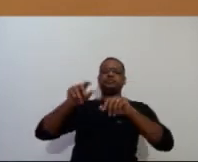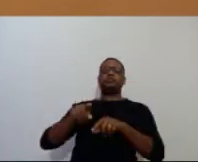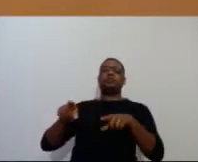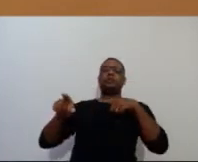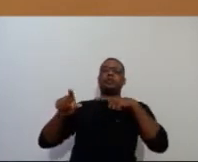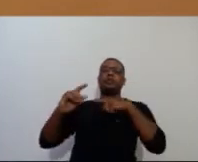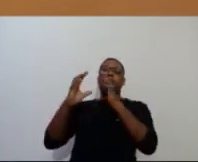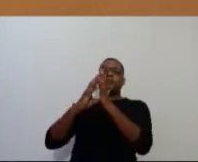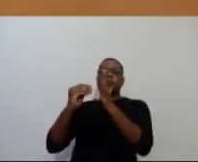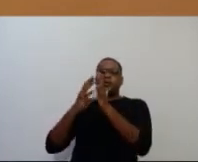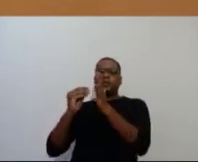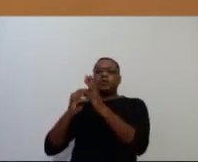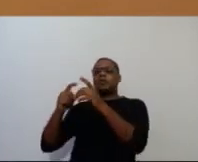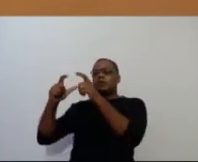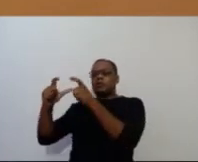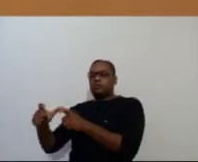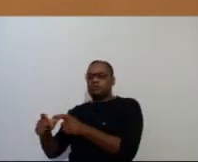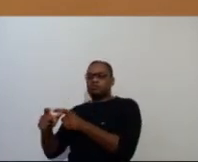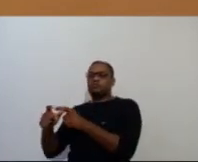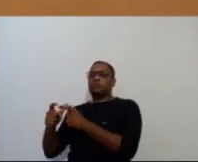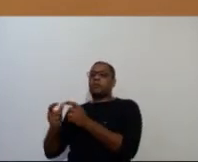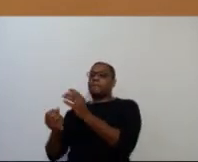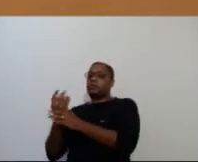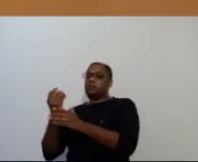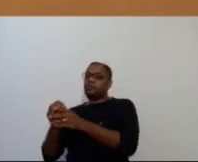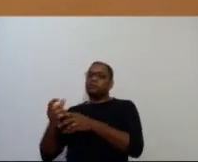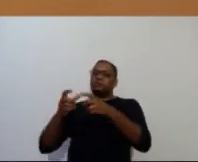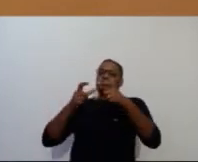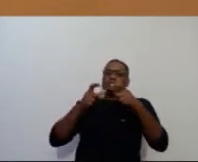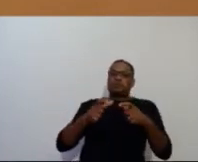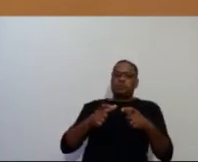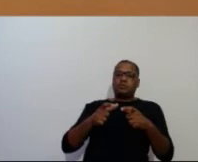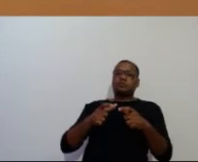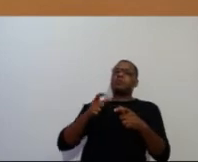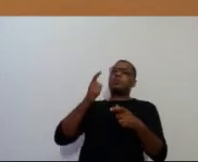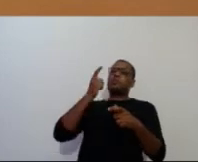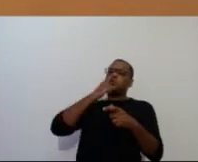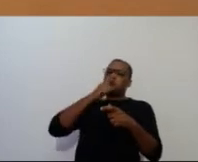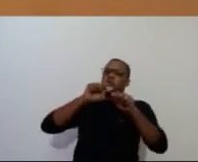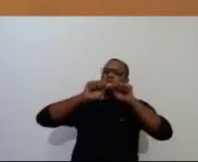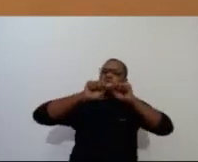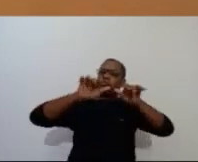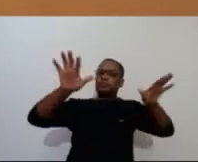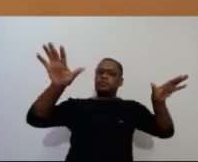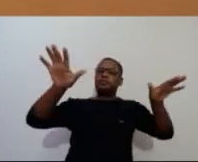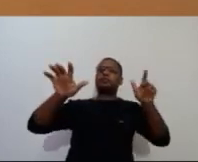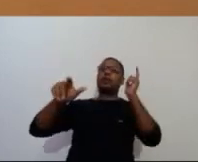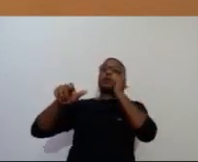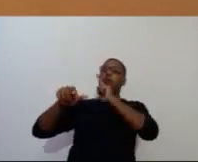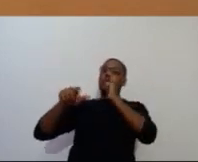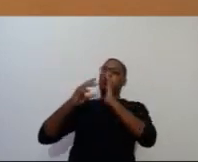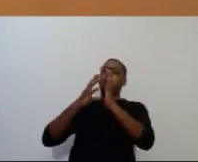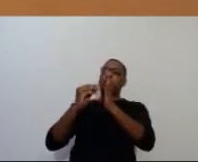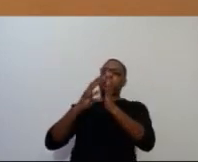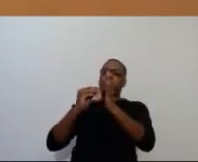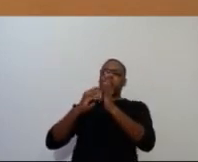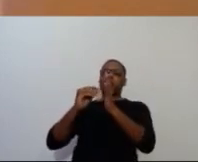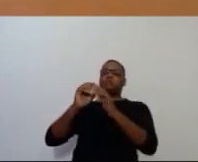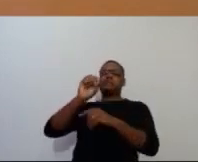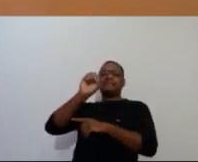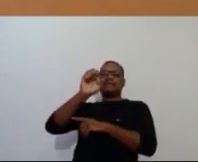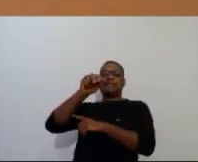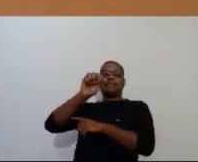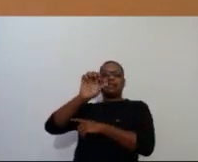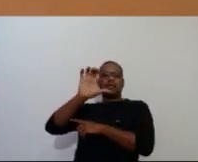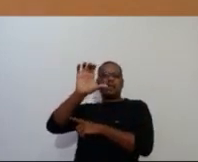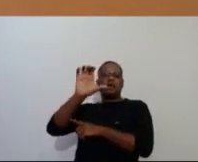modelo estava... E a gente viu, o SENAC tomou a decisão de evoluir em 2012, numa reunião